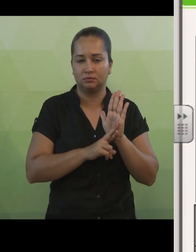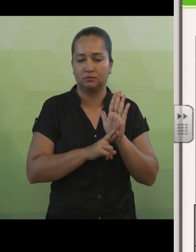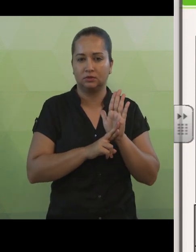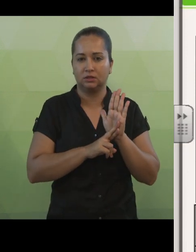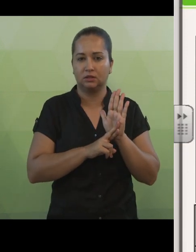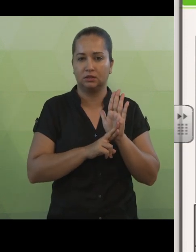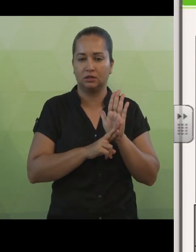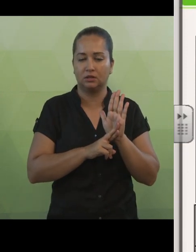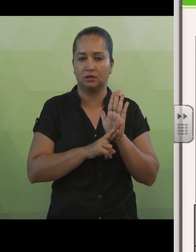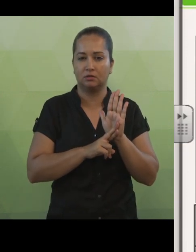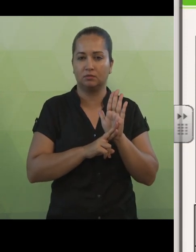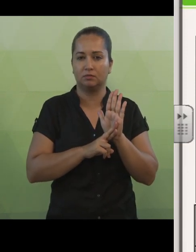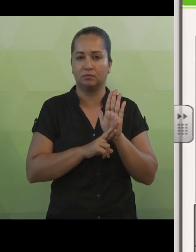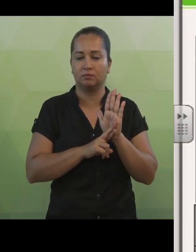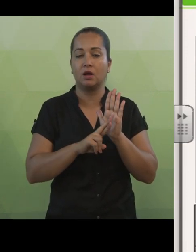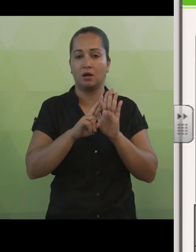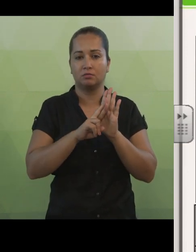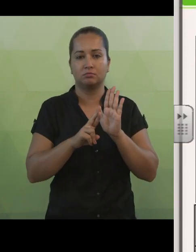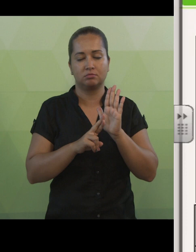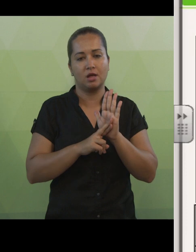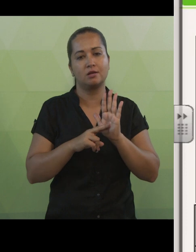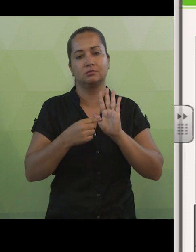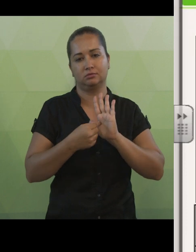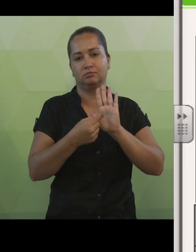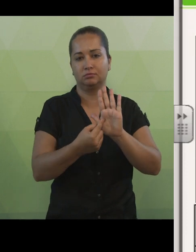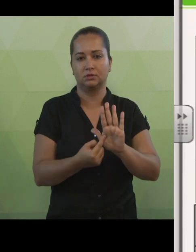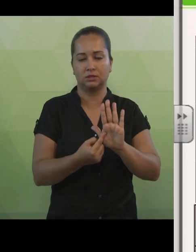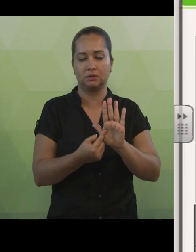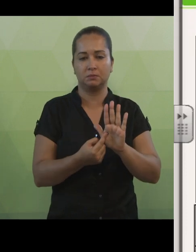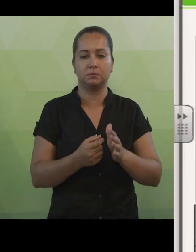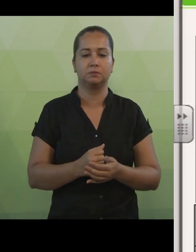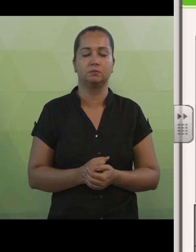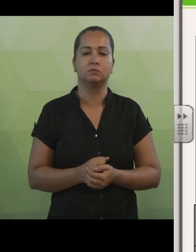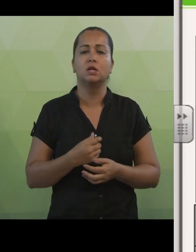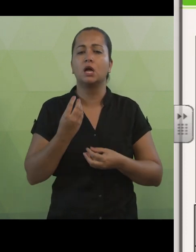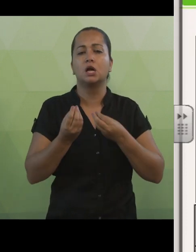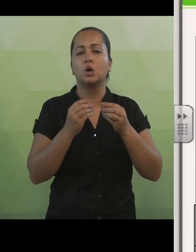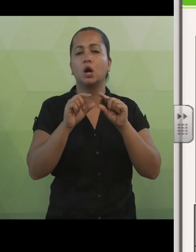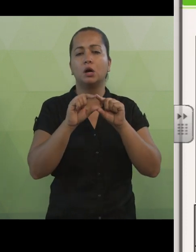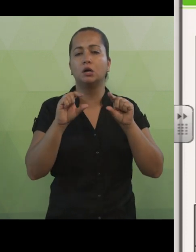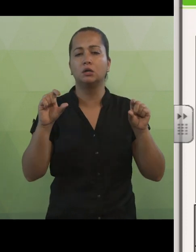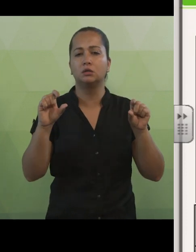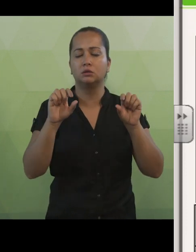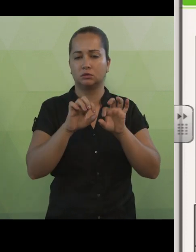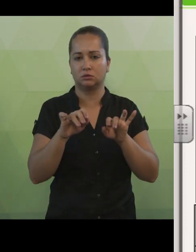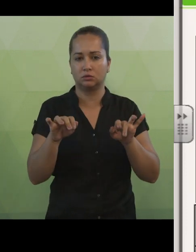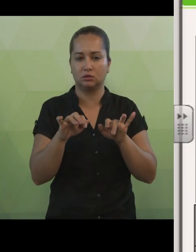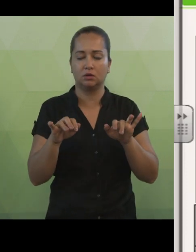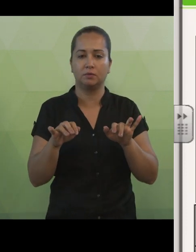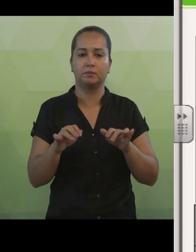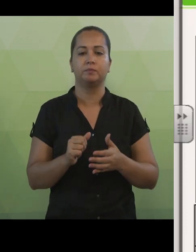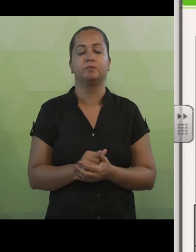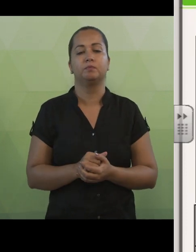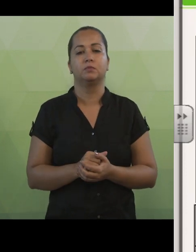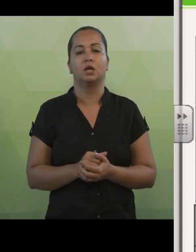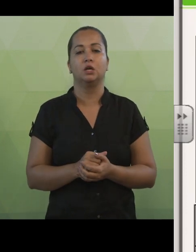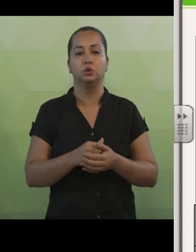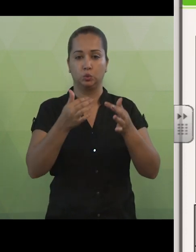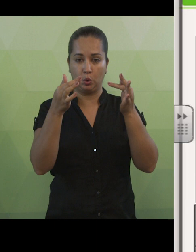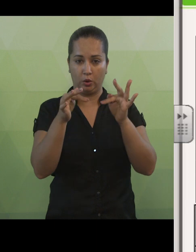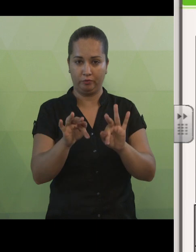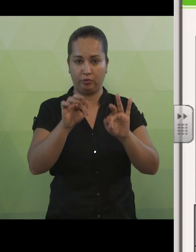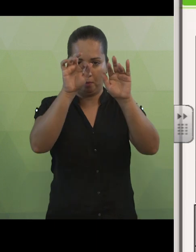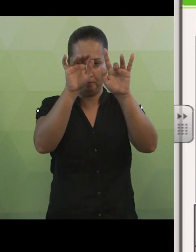dada pela restrição foreign key. Como que a gente declara? Da mesma maneira que a gente faz com a primary key, no final